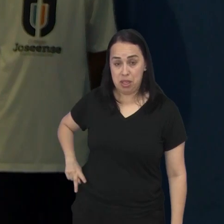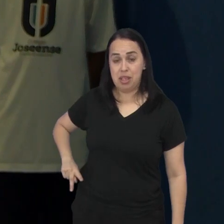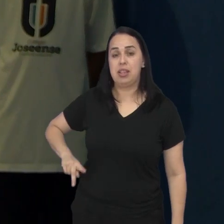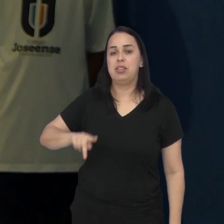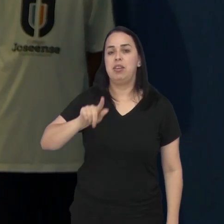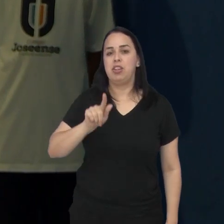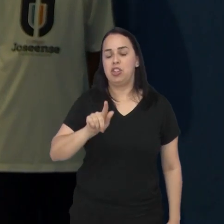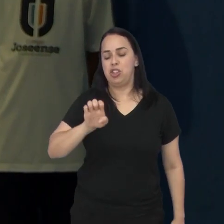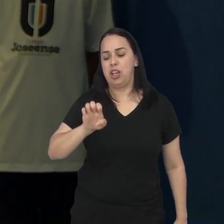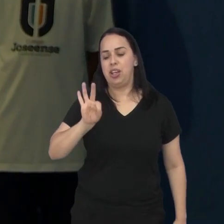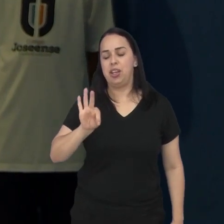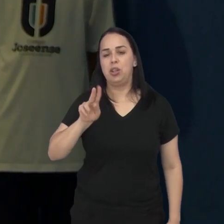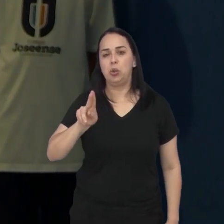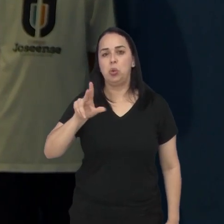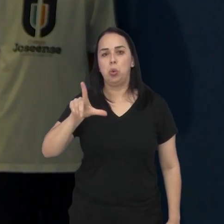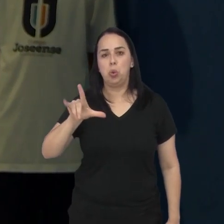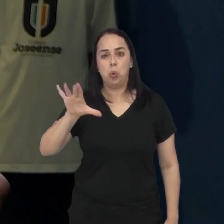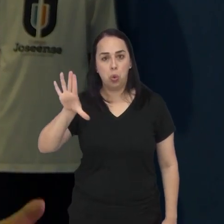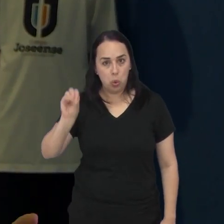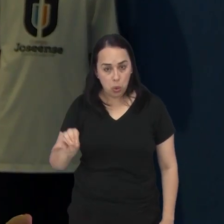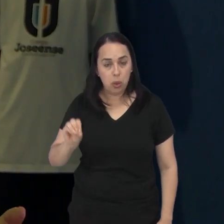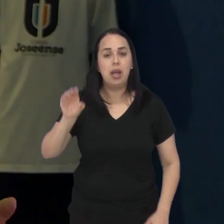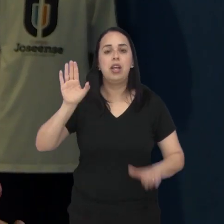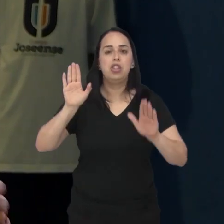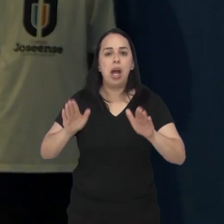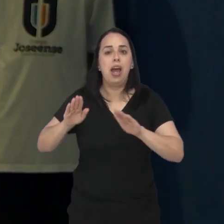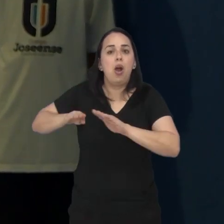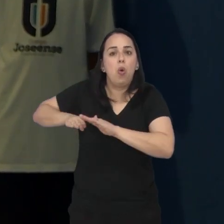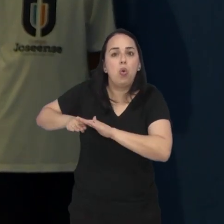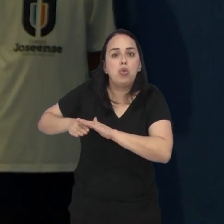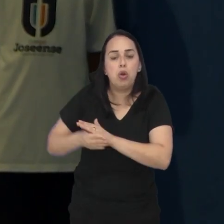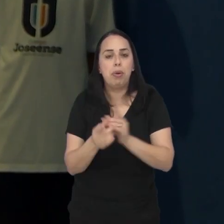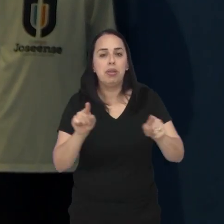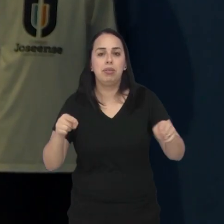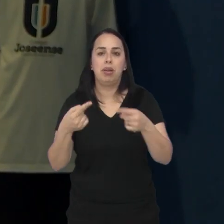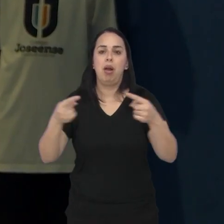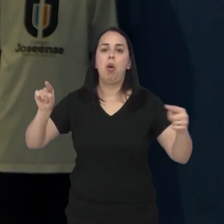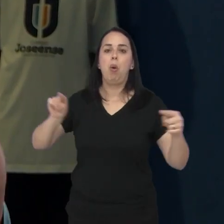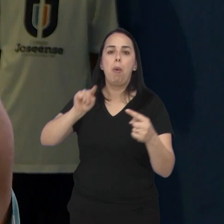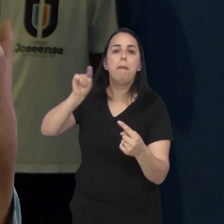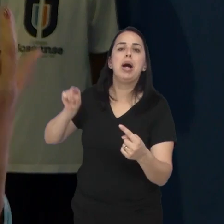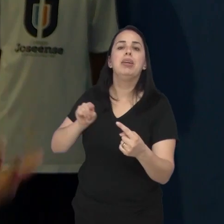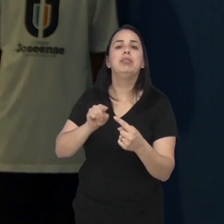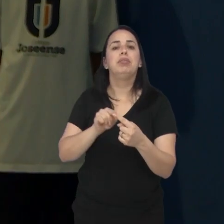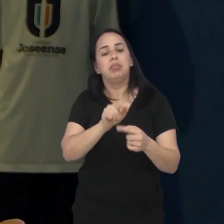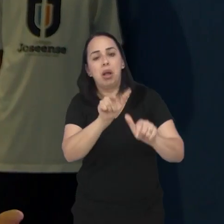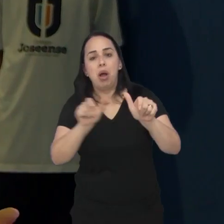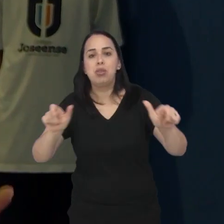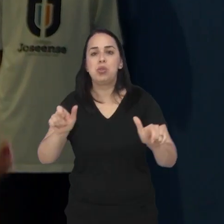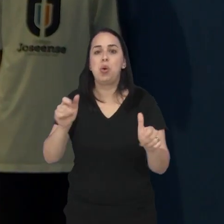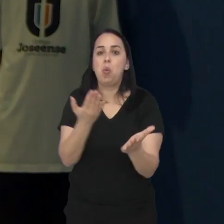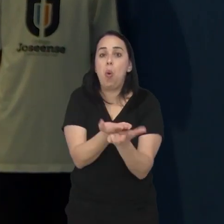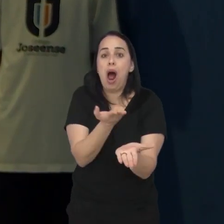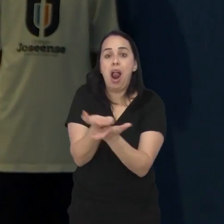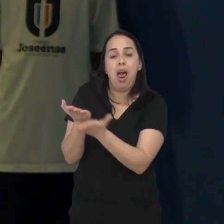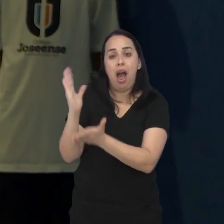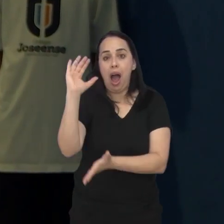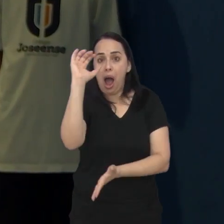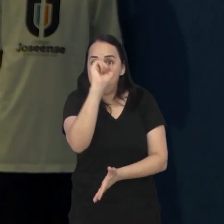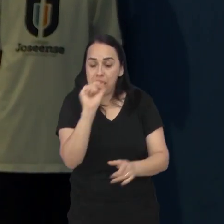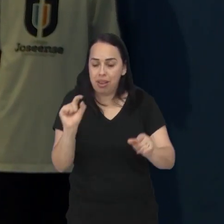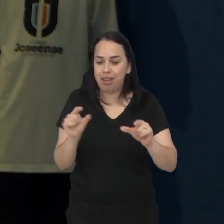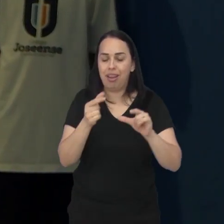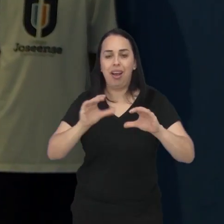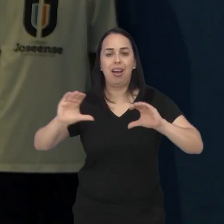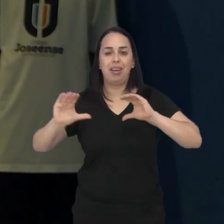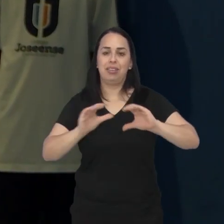em 1936, o costume de executar o hino nacional nas escolas tinha como objetivo maior fazer com que os